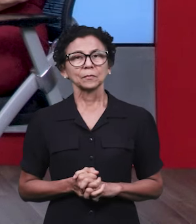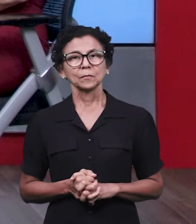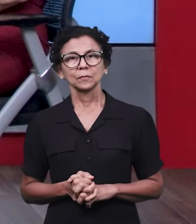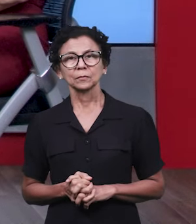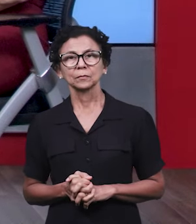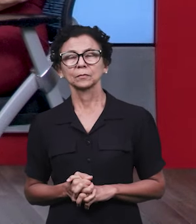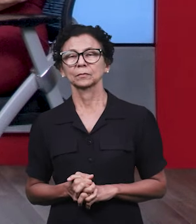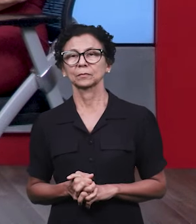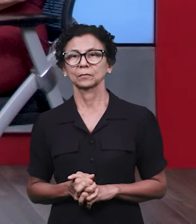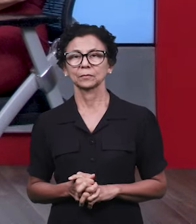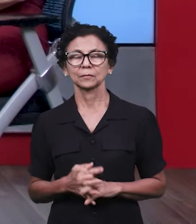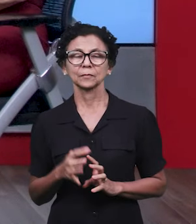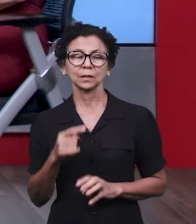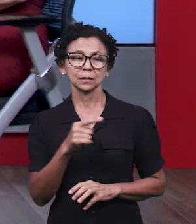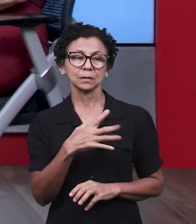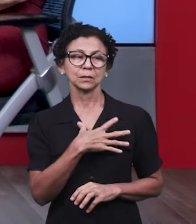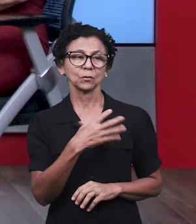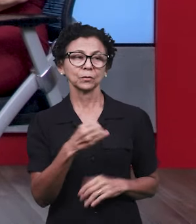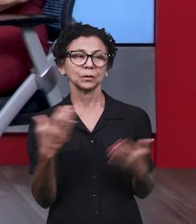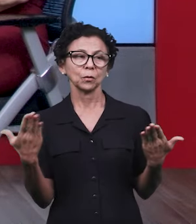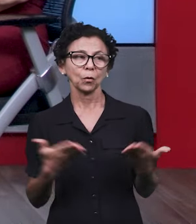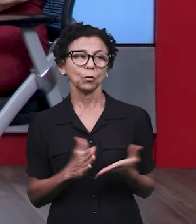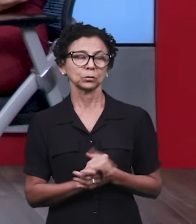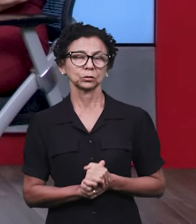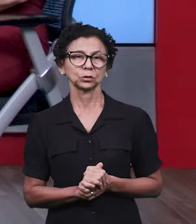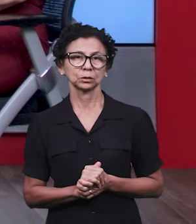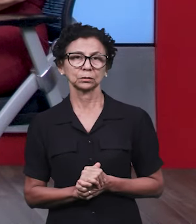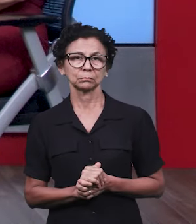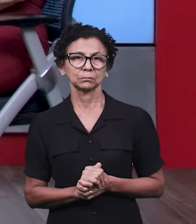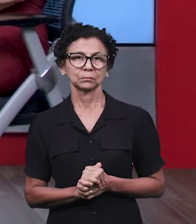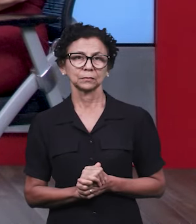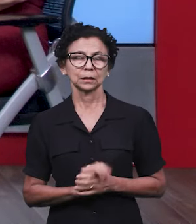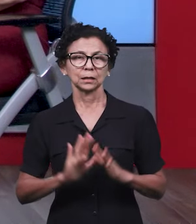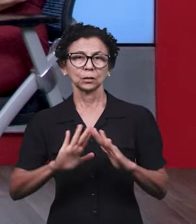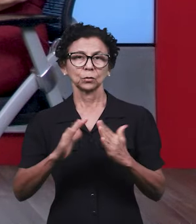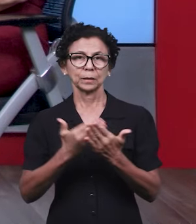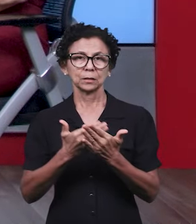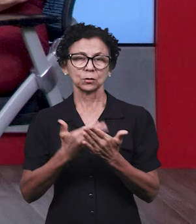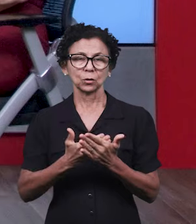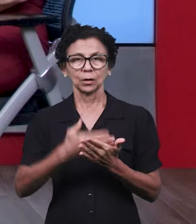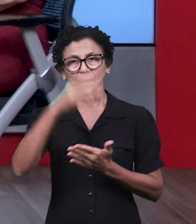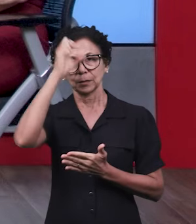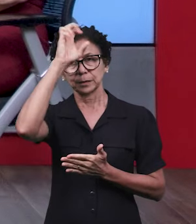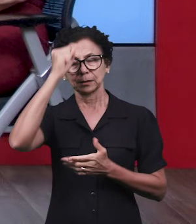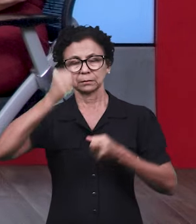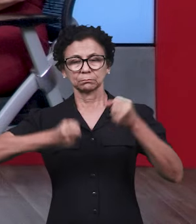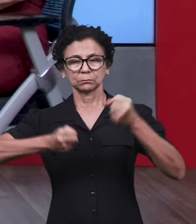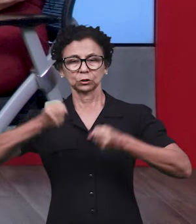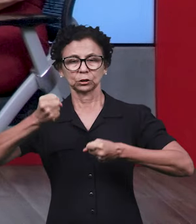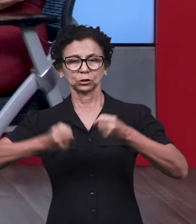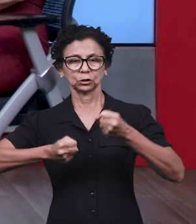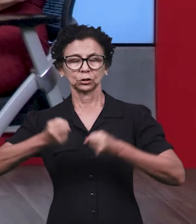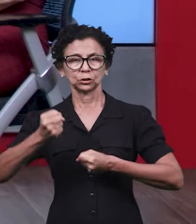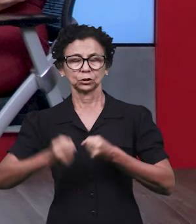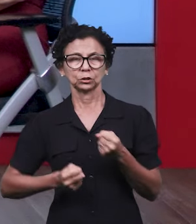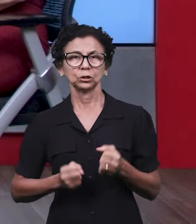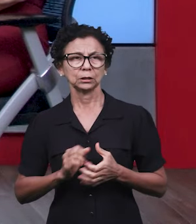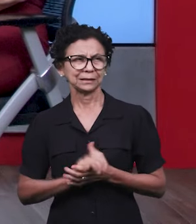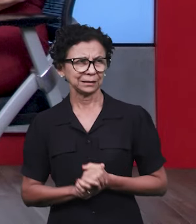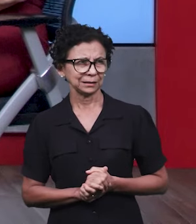carteira de motorista, trabalhando, o que eu vejo é que a senhora ensinou a ele que a vida dele também é para a glória de Deus.